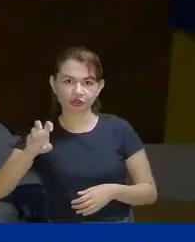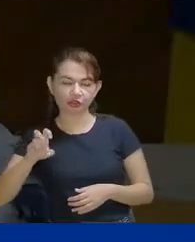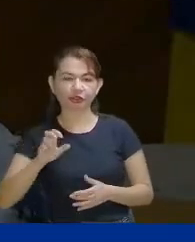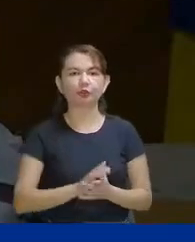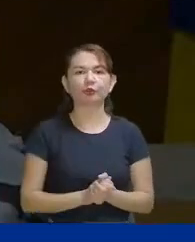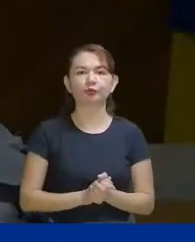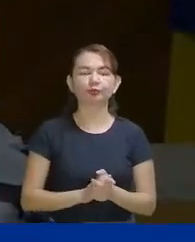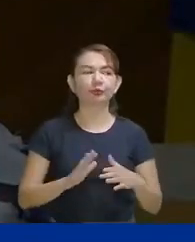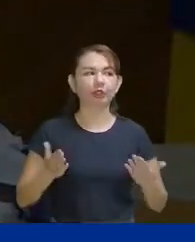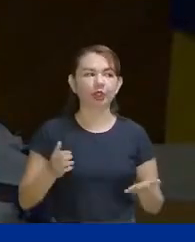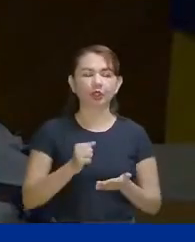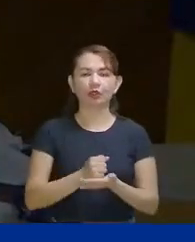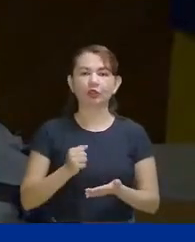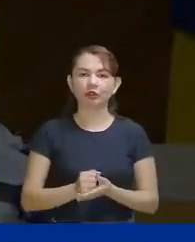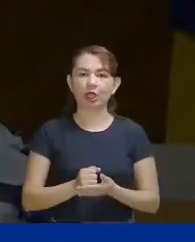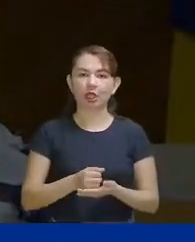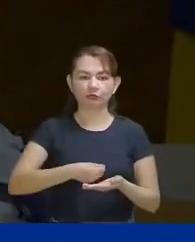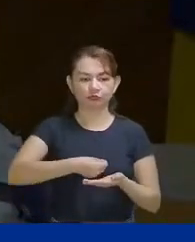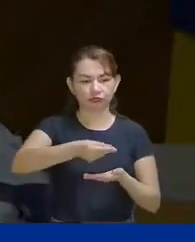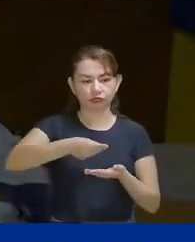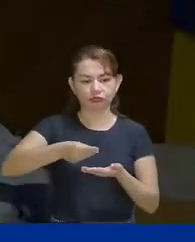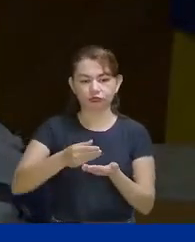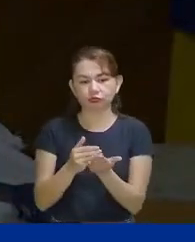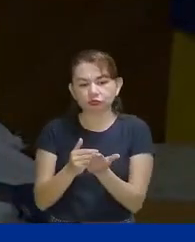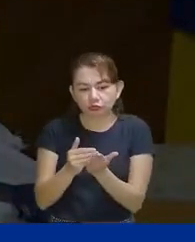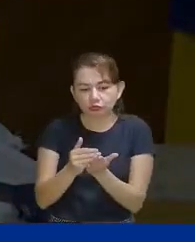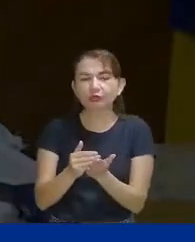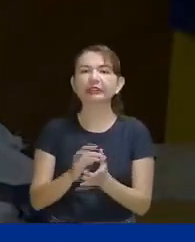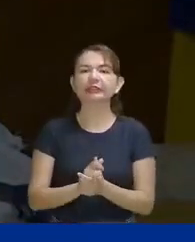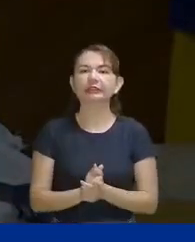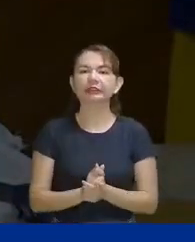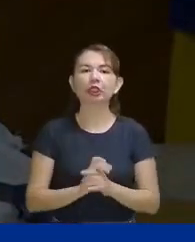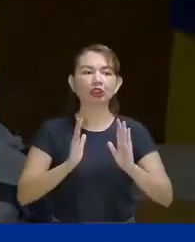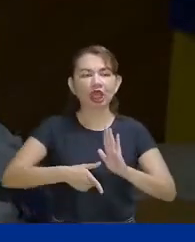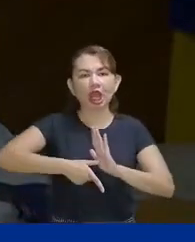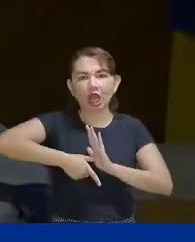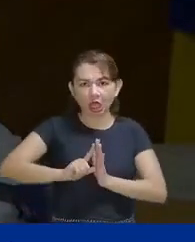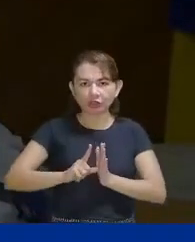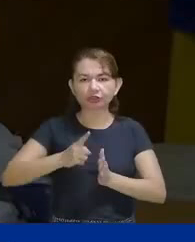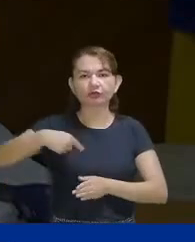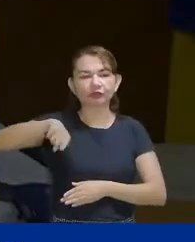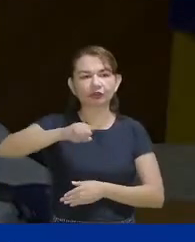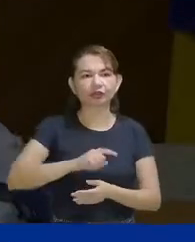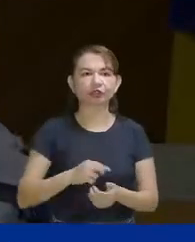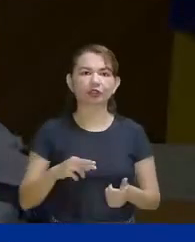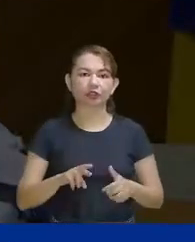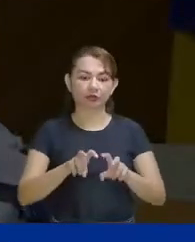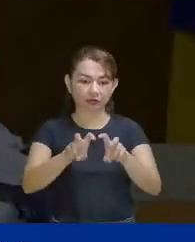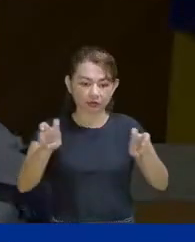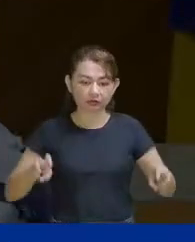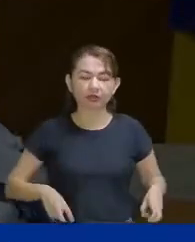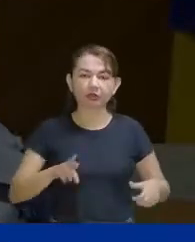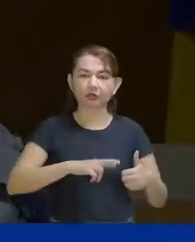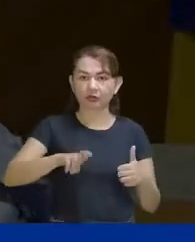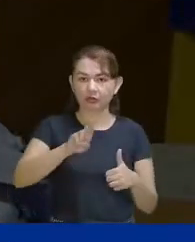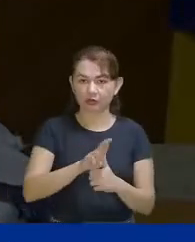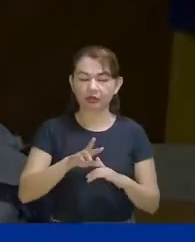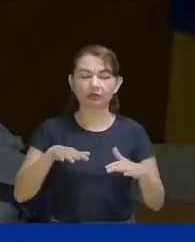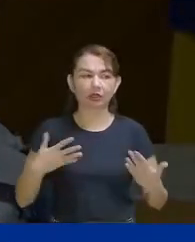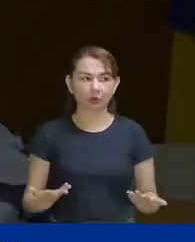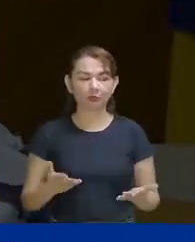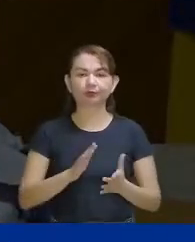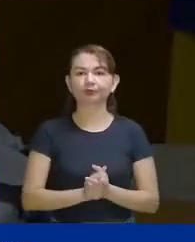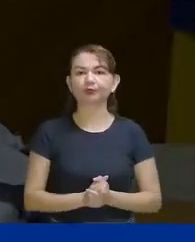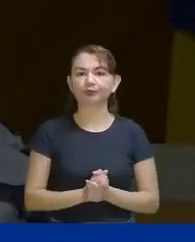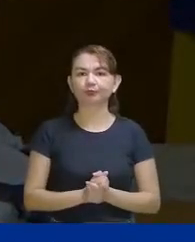essa minuta, que já foi entregue a todos antecipadamente. Senhores pares, senhora Procuradora, trata-se de um procedimento